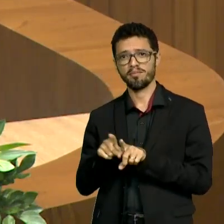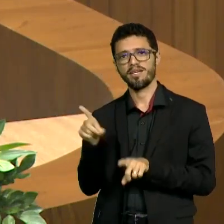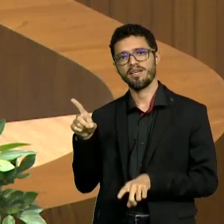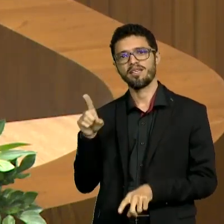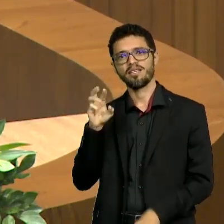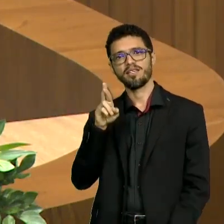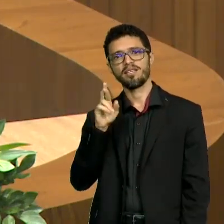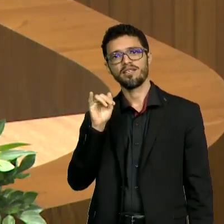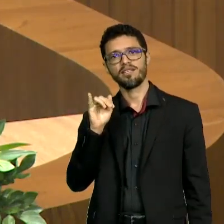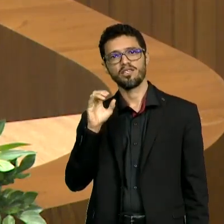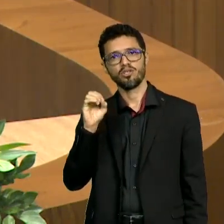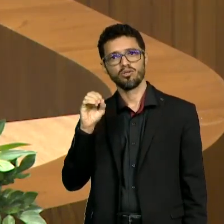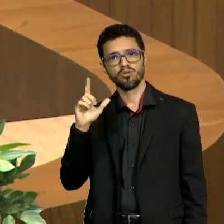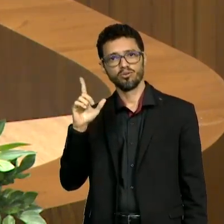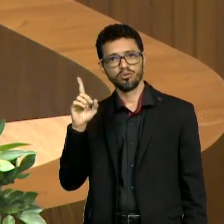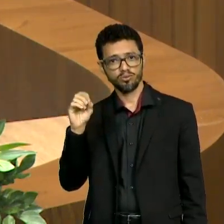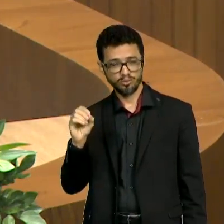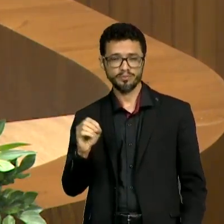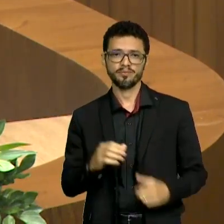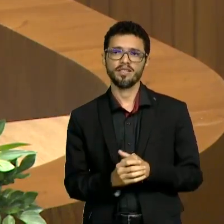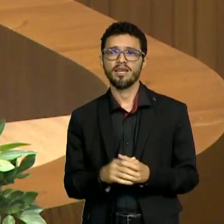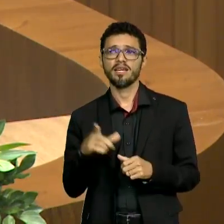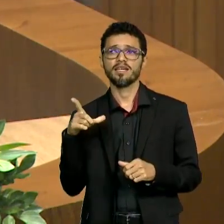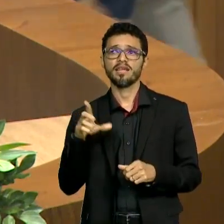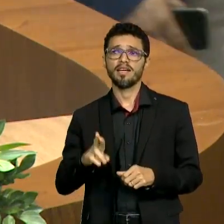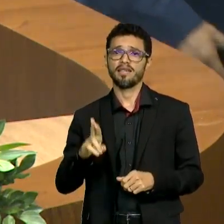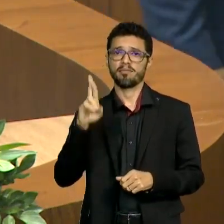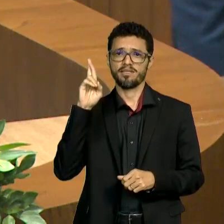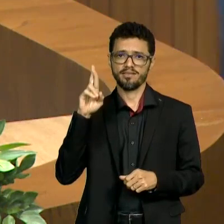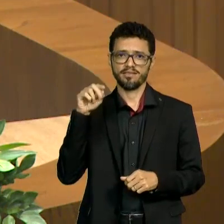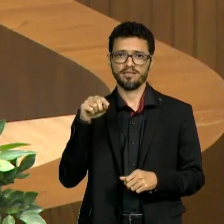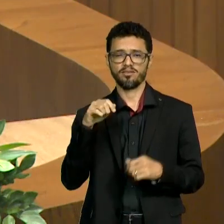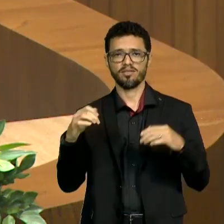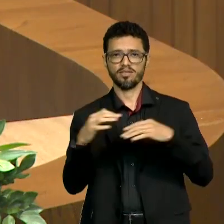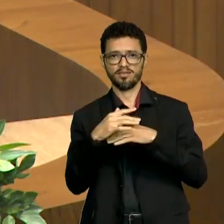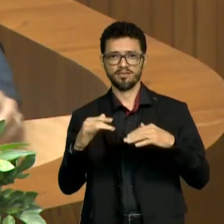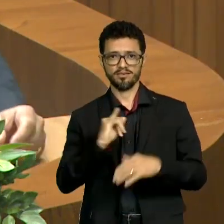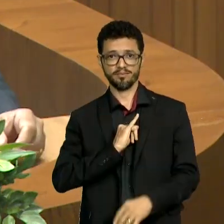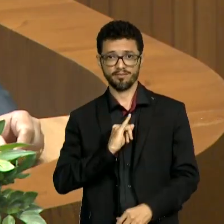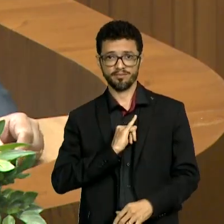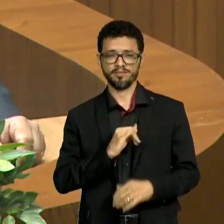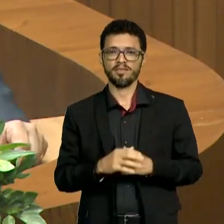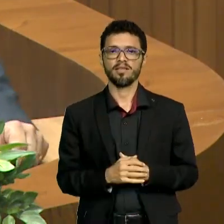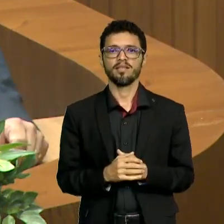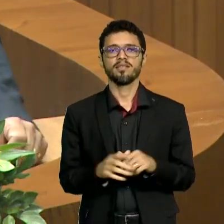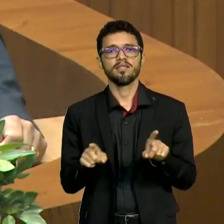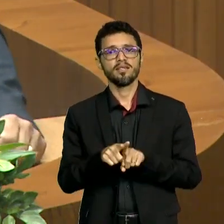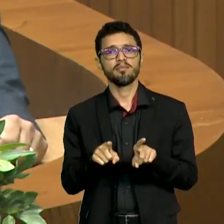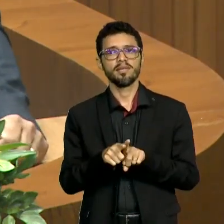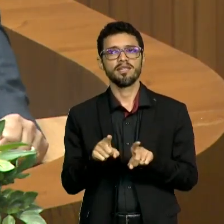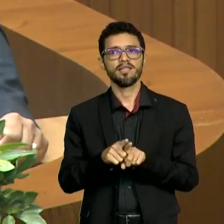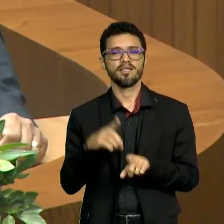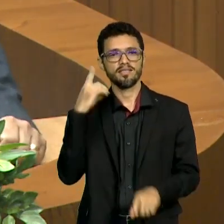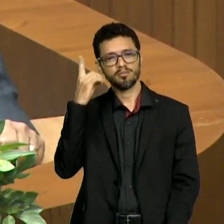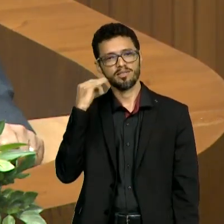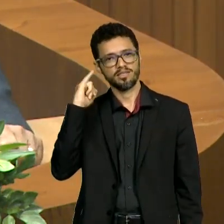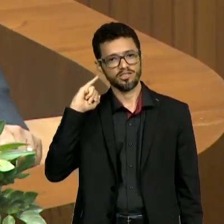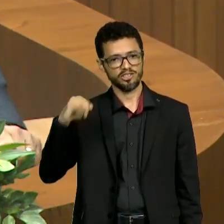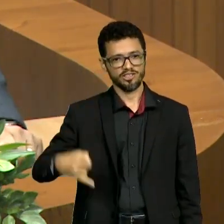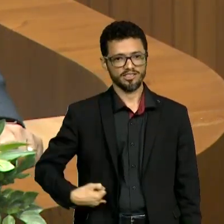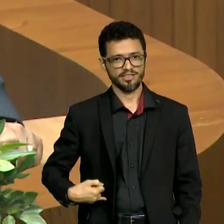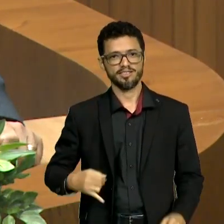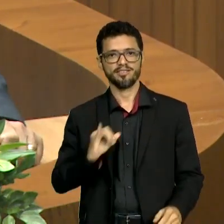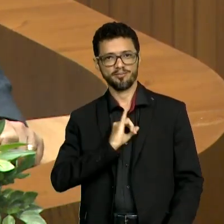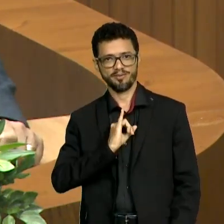nessa cidade, representando a nossa região e esta cidade, deputada Janaína Ramos também. A situação